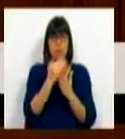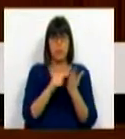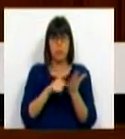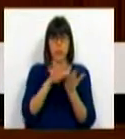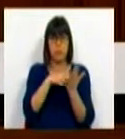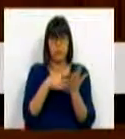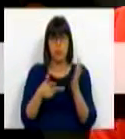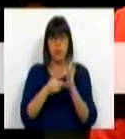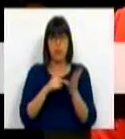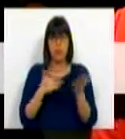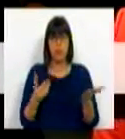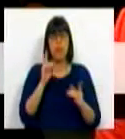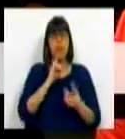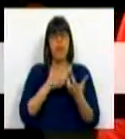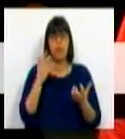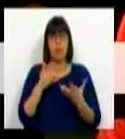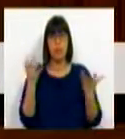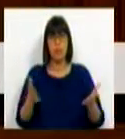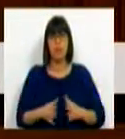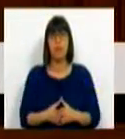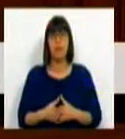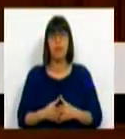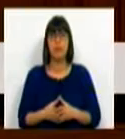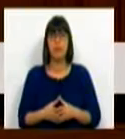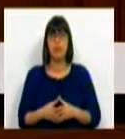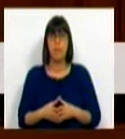a enquadramento técnico, mas acho que é relevante.